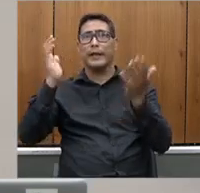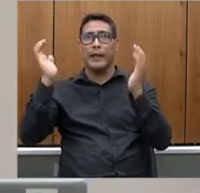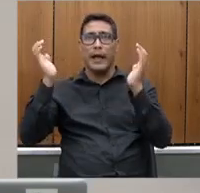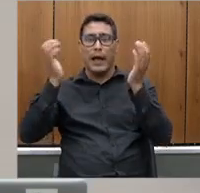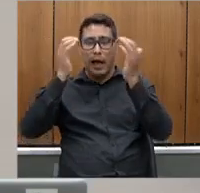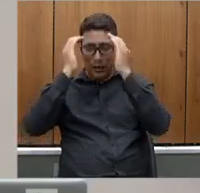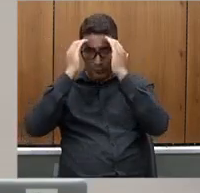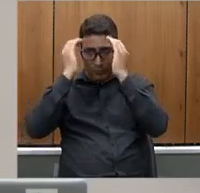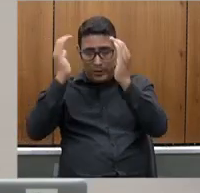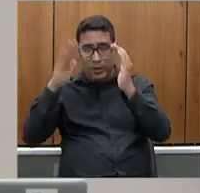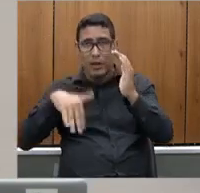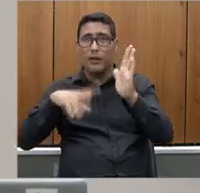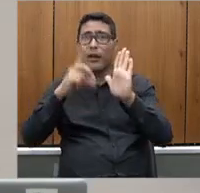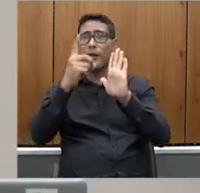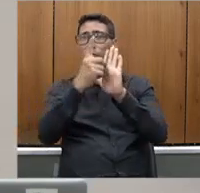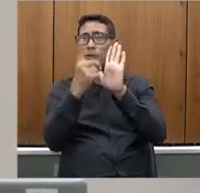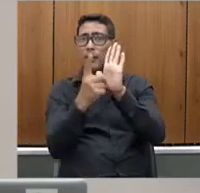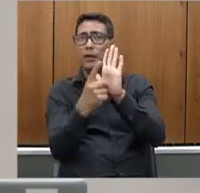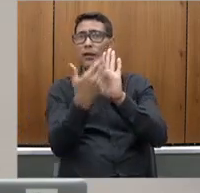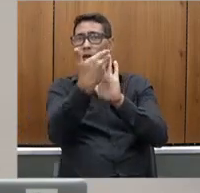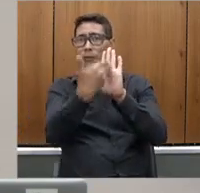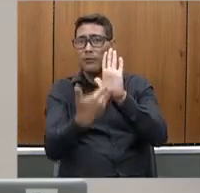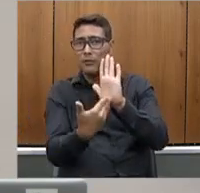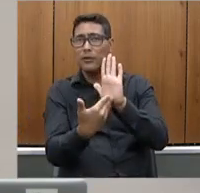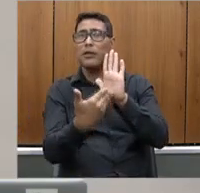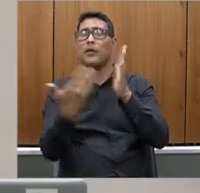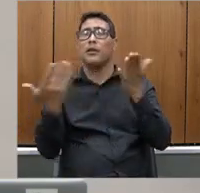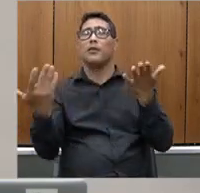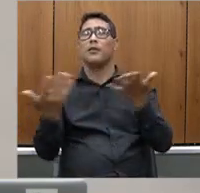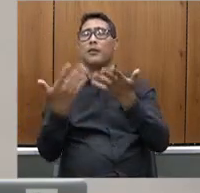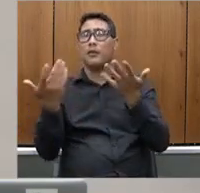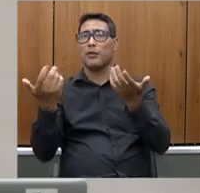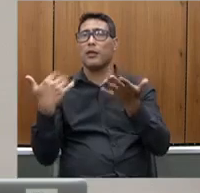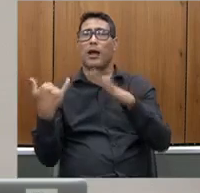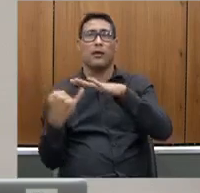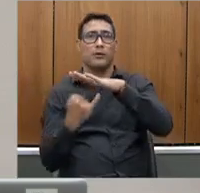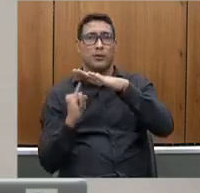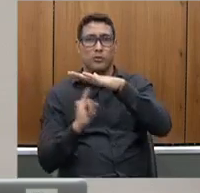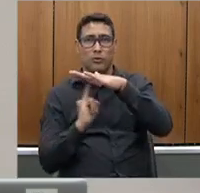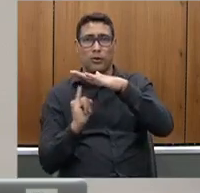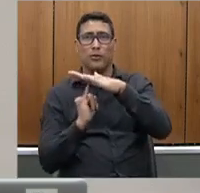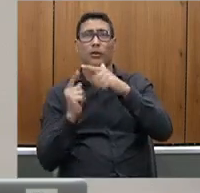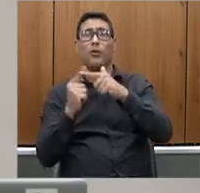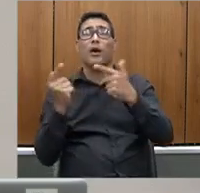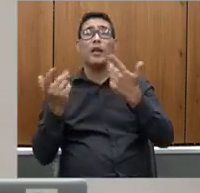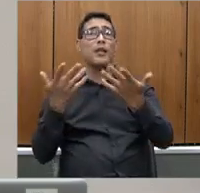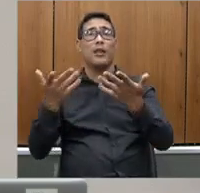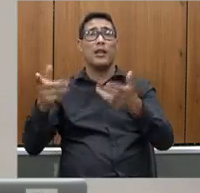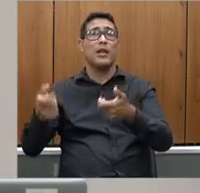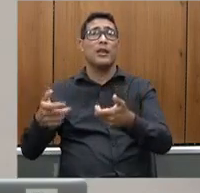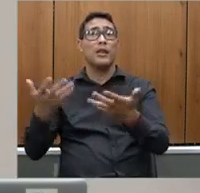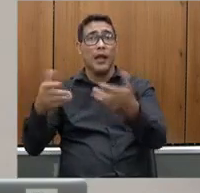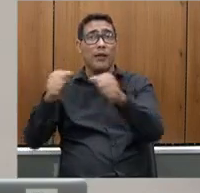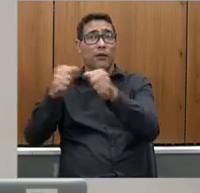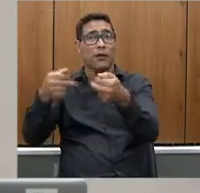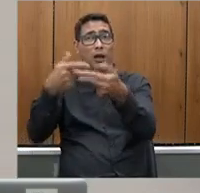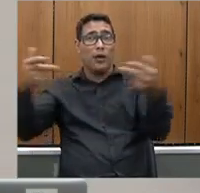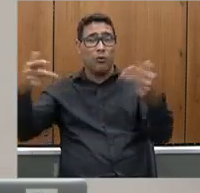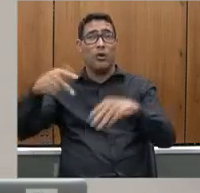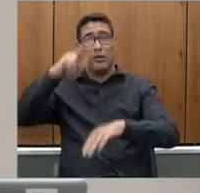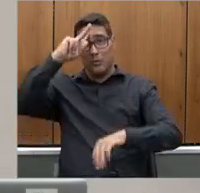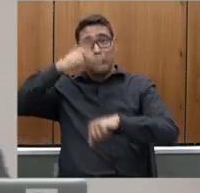as diretrizes do Comando Geral da instituição das chefe costuma querer fazer as coisas e faz por conta